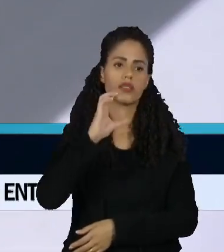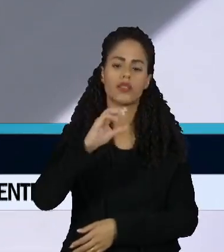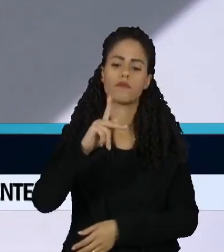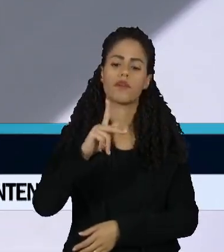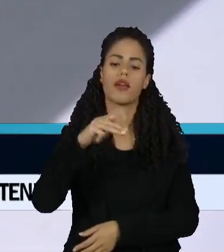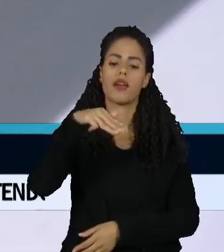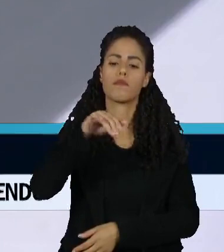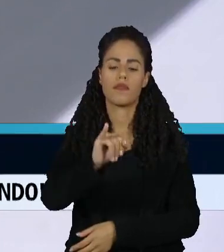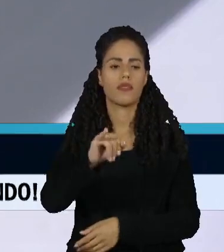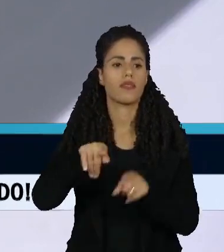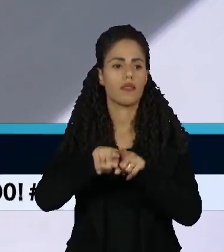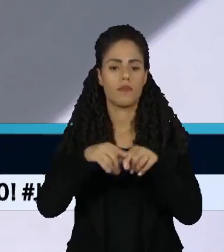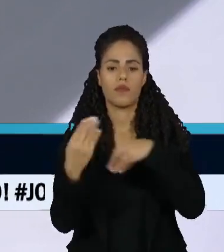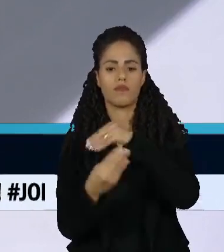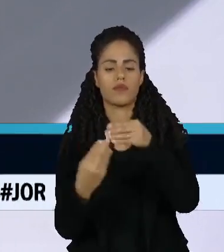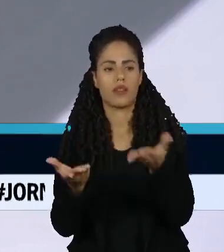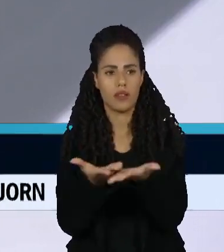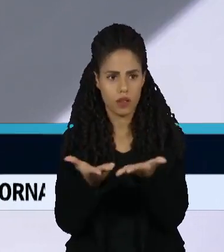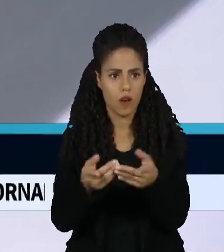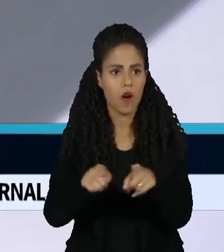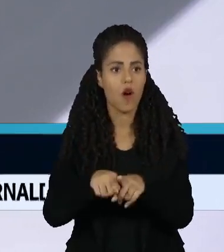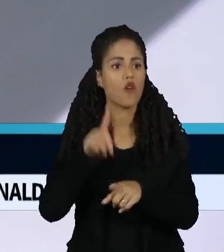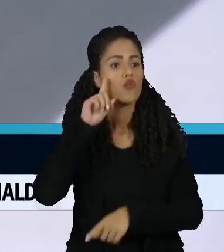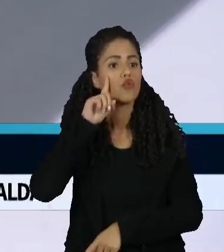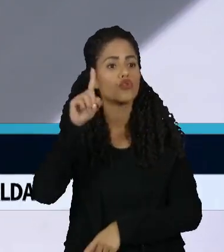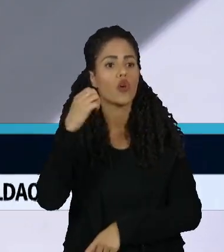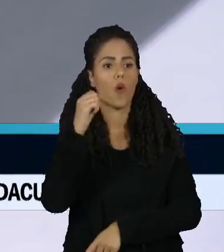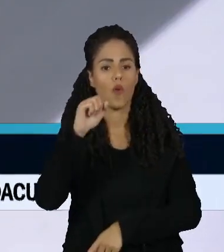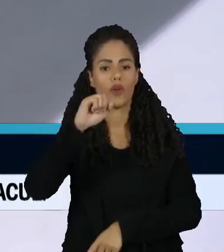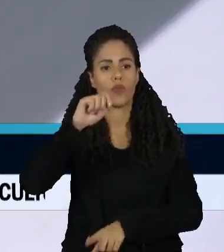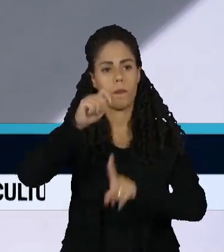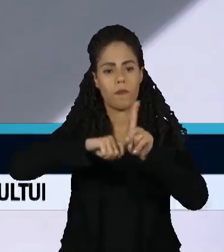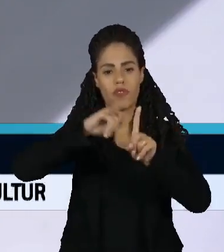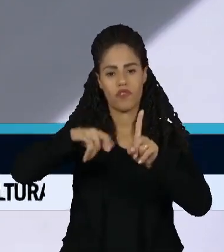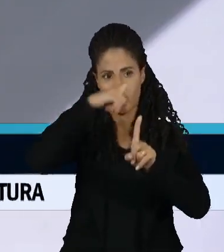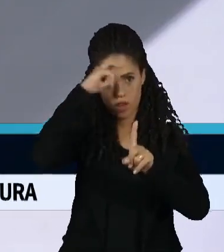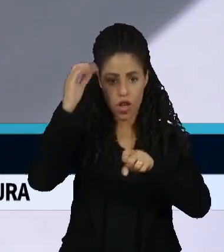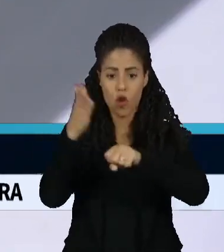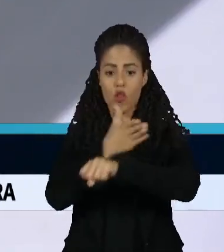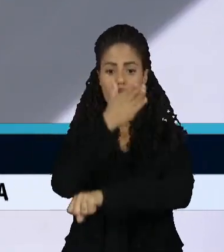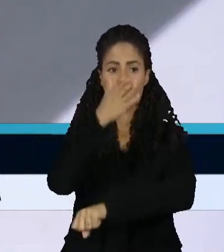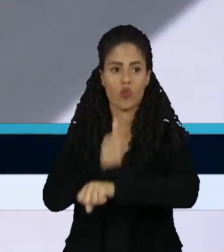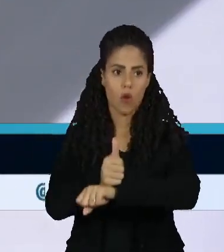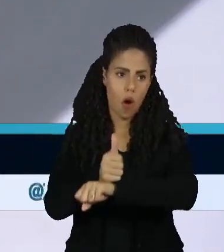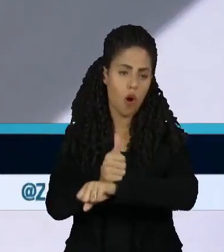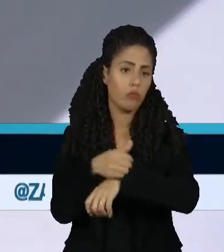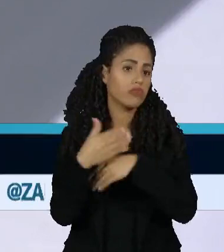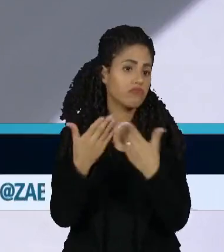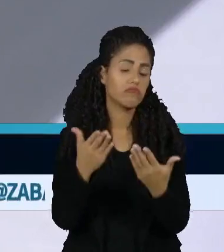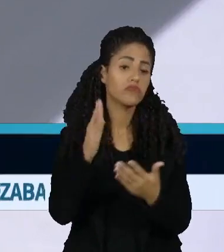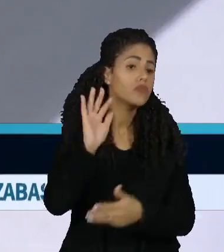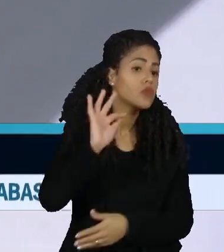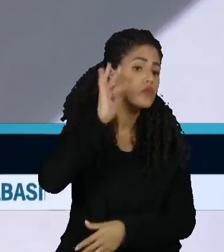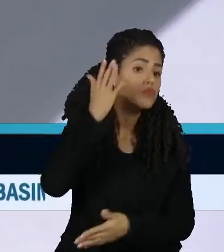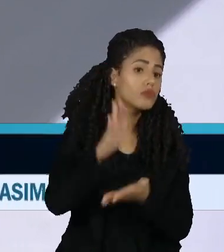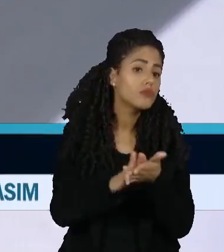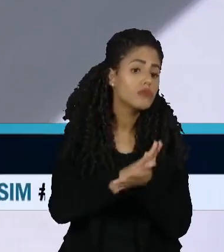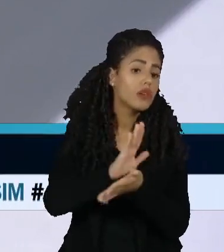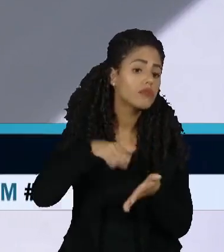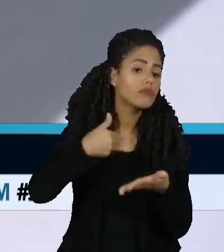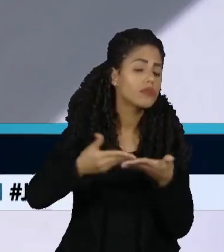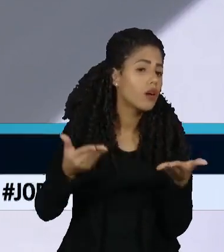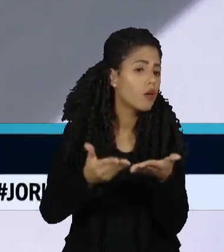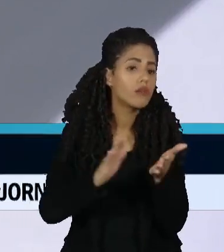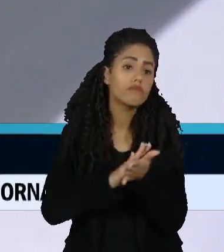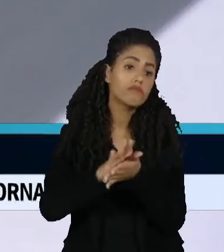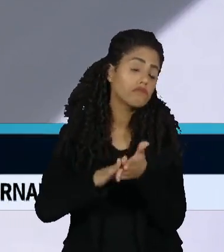a Comissão Mista, do 8 de janeiro, já se sabia que ela não ia dar em nada. Por quê?